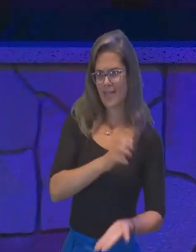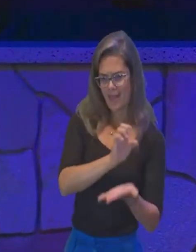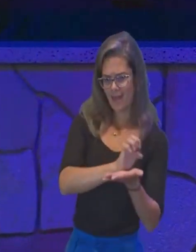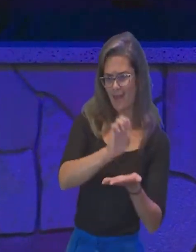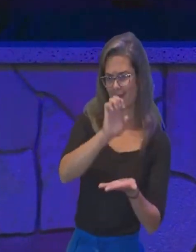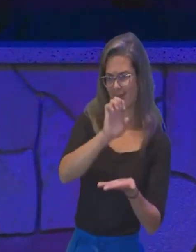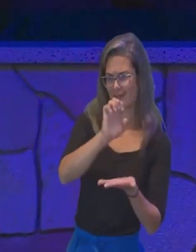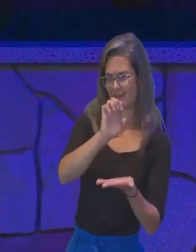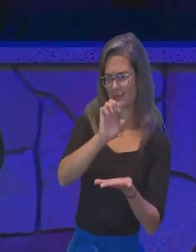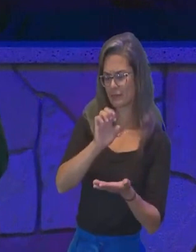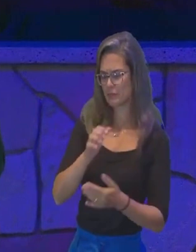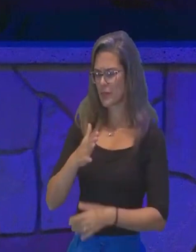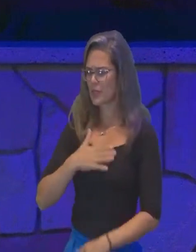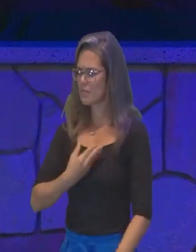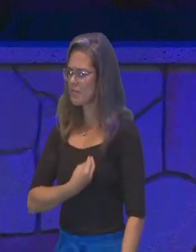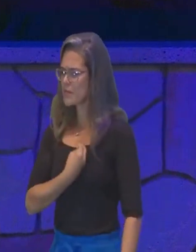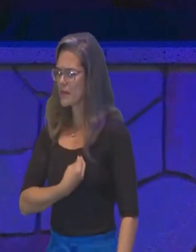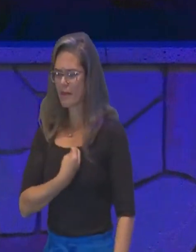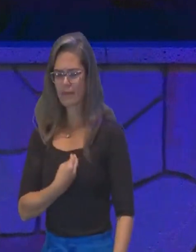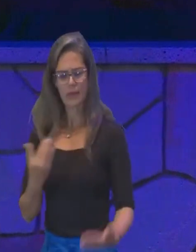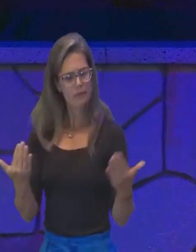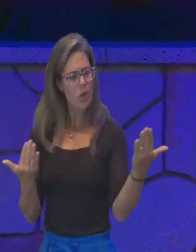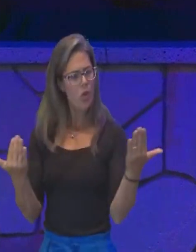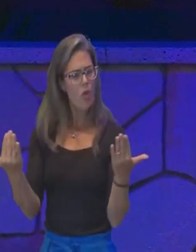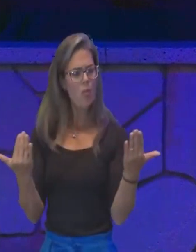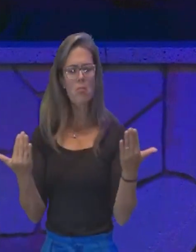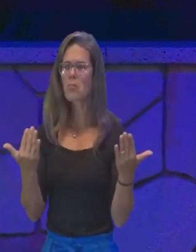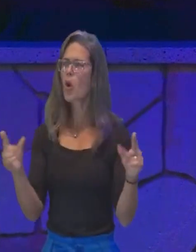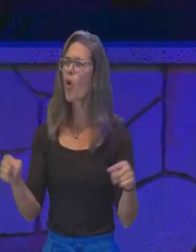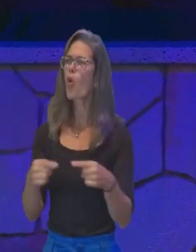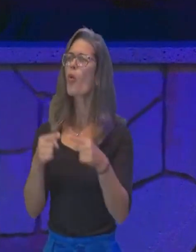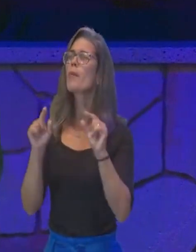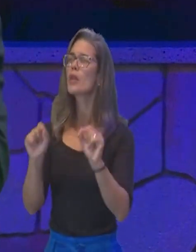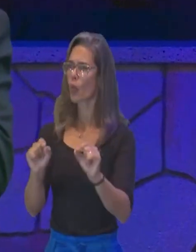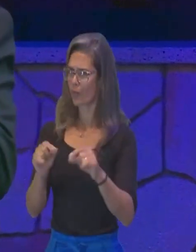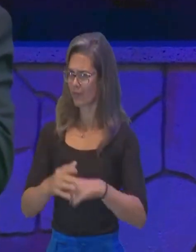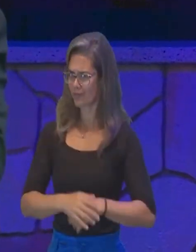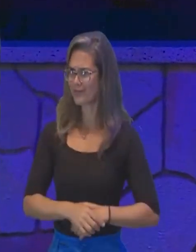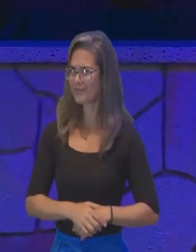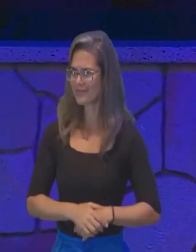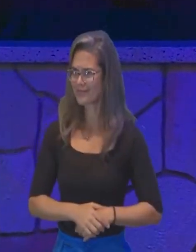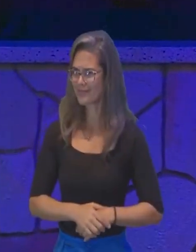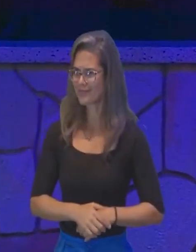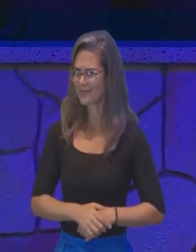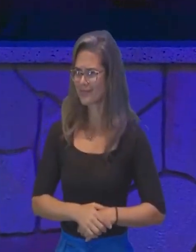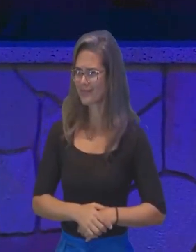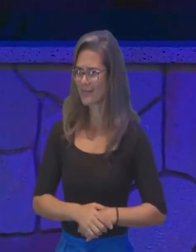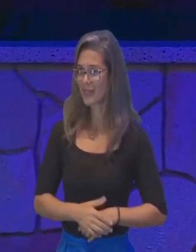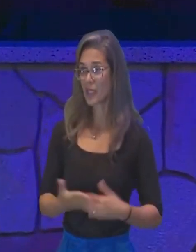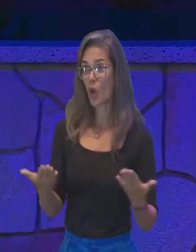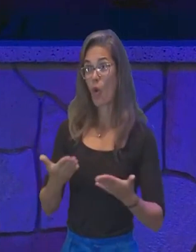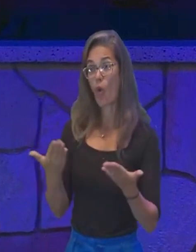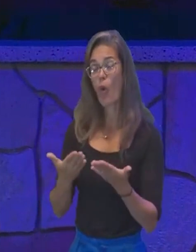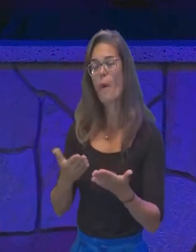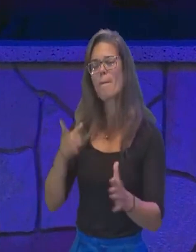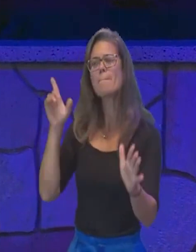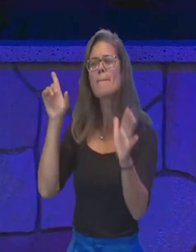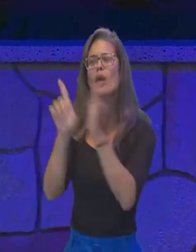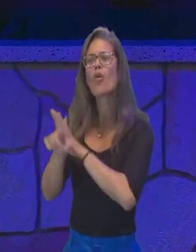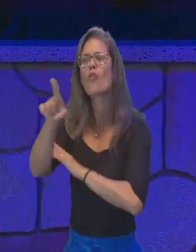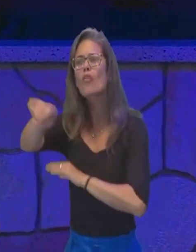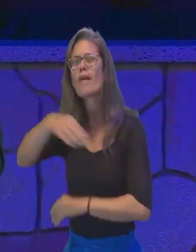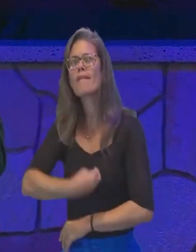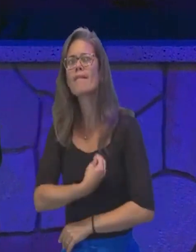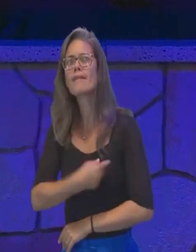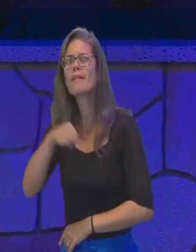sua vida, com a nossa vida aqui nesta noite, partindo desta premissa: o que fazes aqui? O que fazes